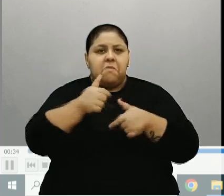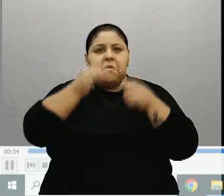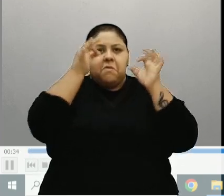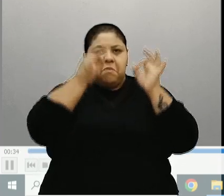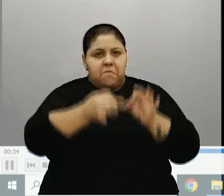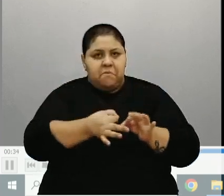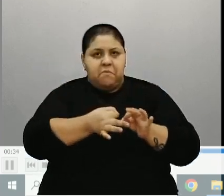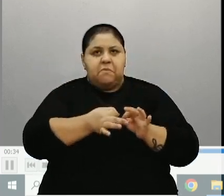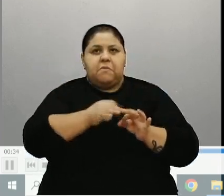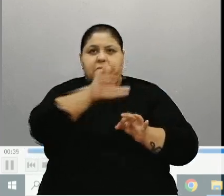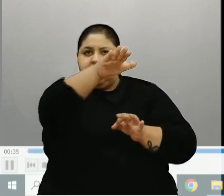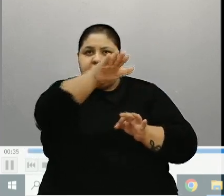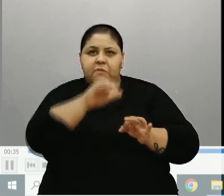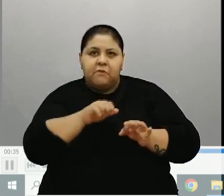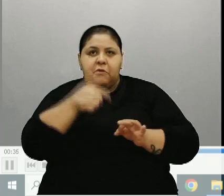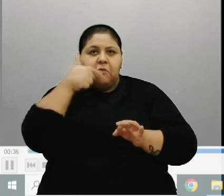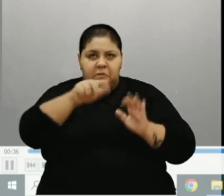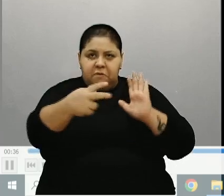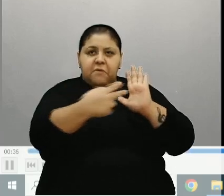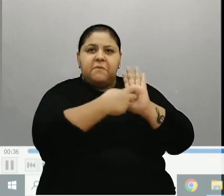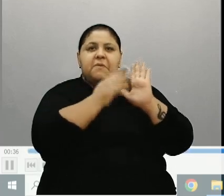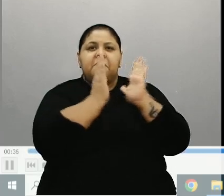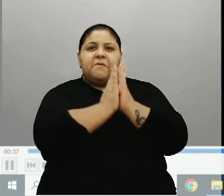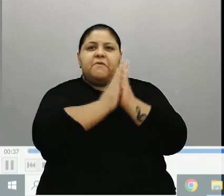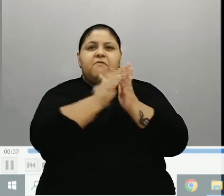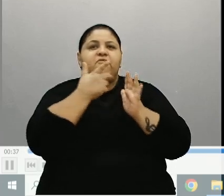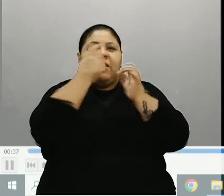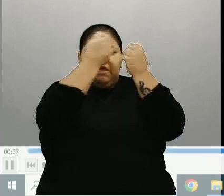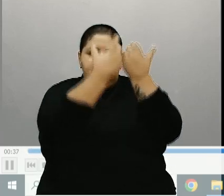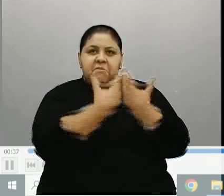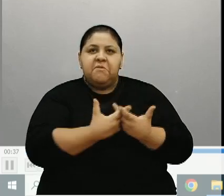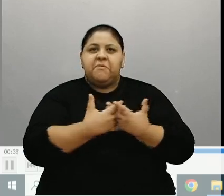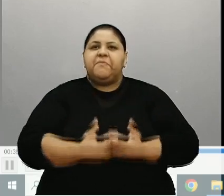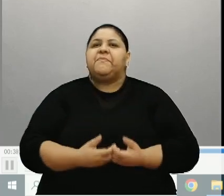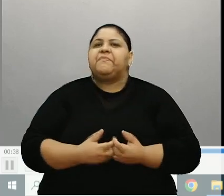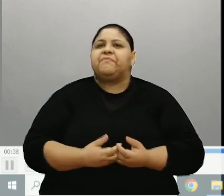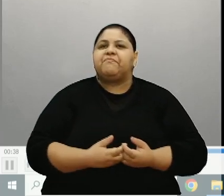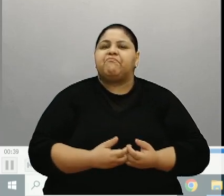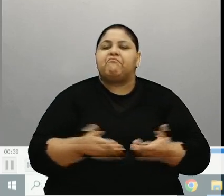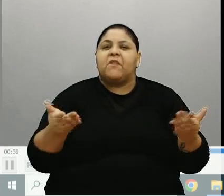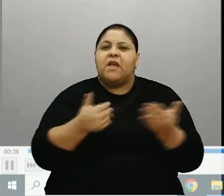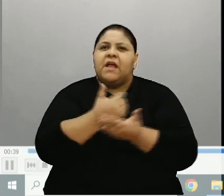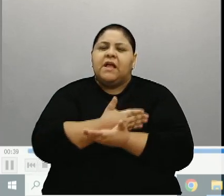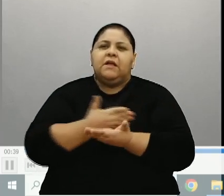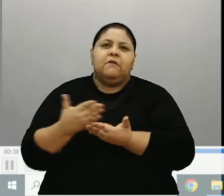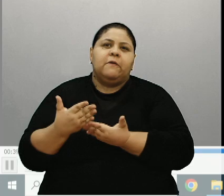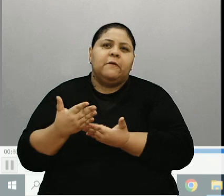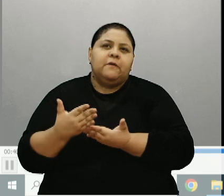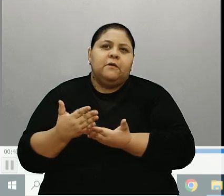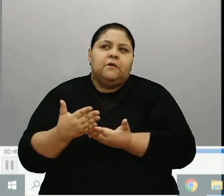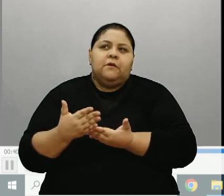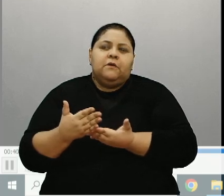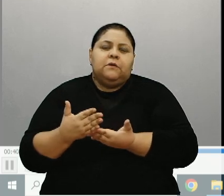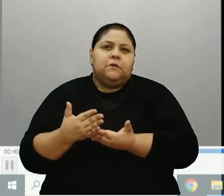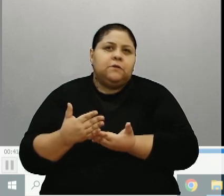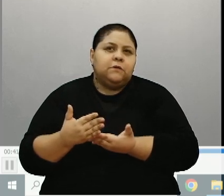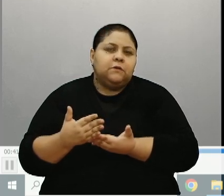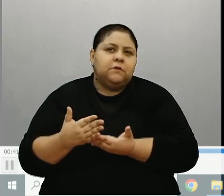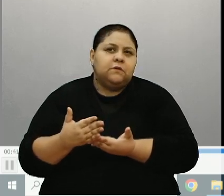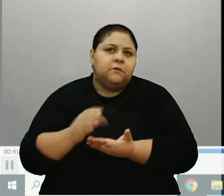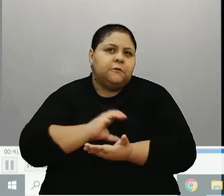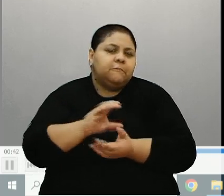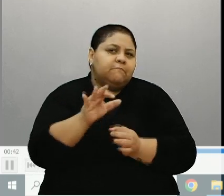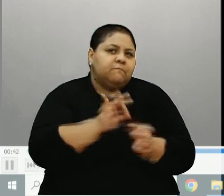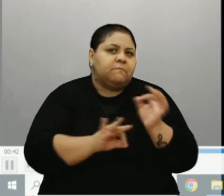Wes, consegue dar uma atenção aqui, falar dessa atividade? Bom, damos início hoje nessa grande